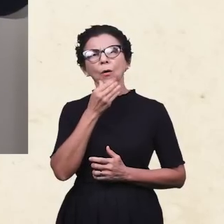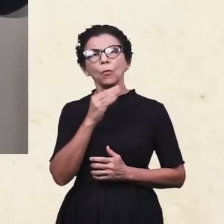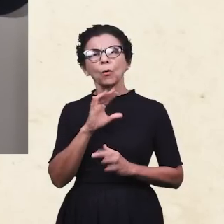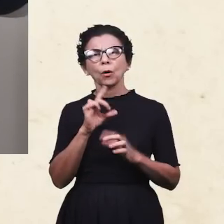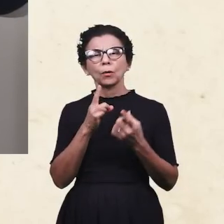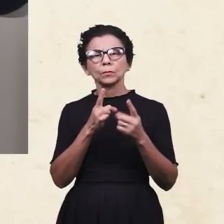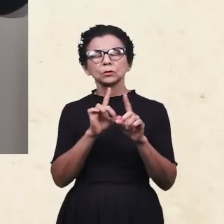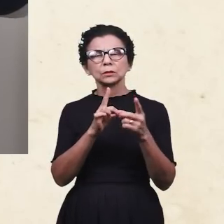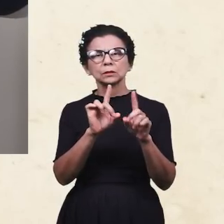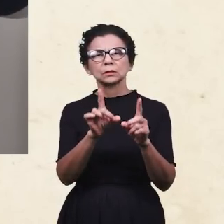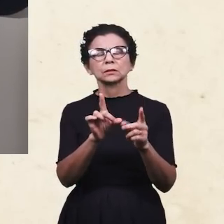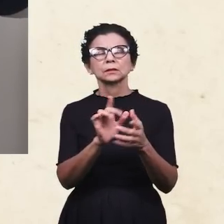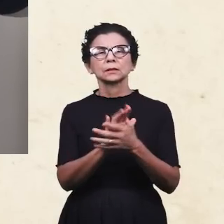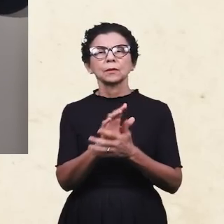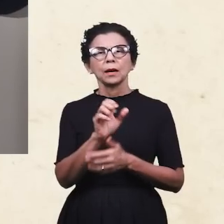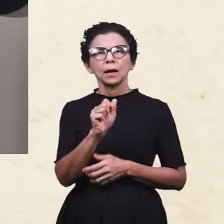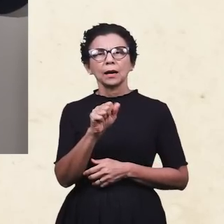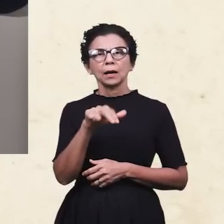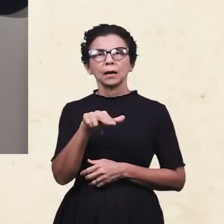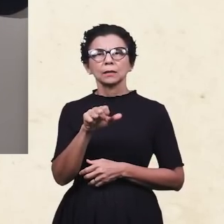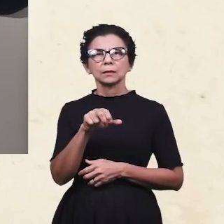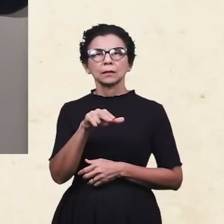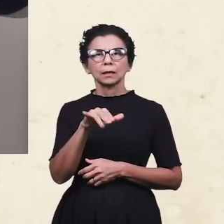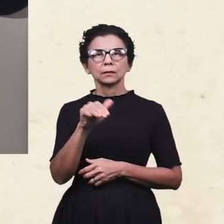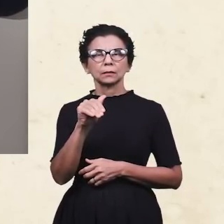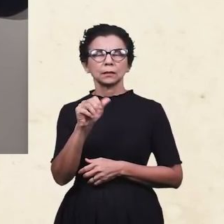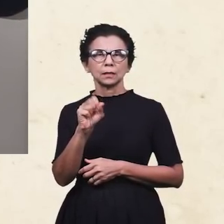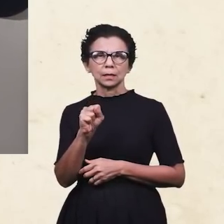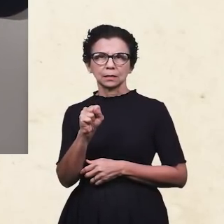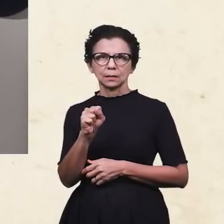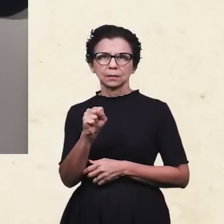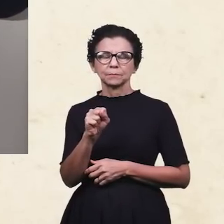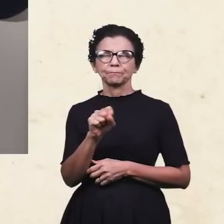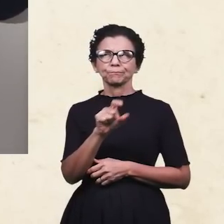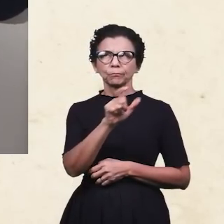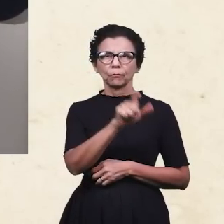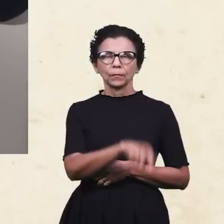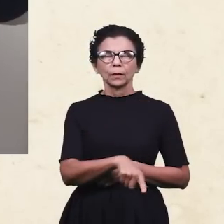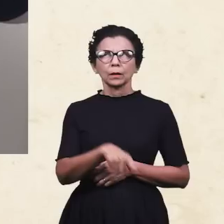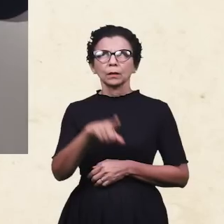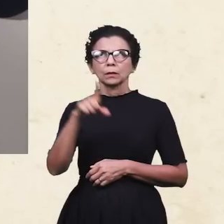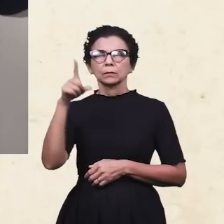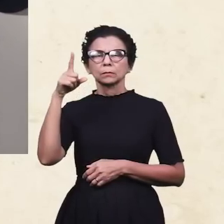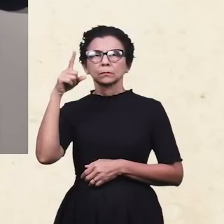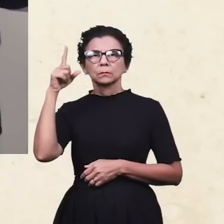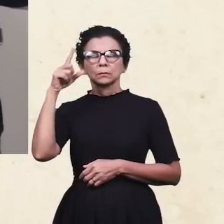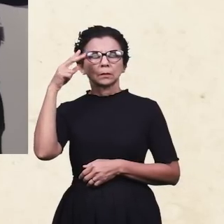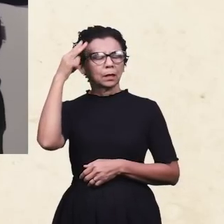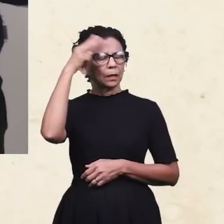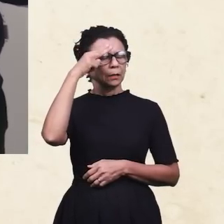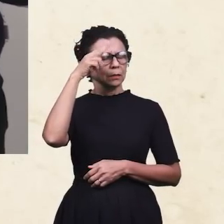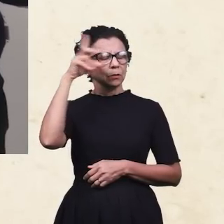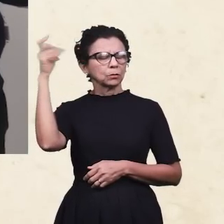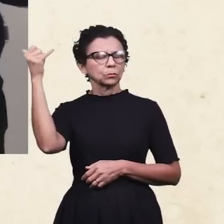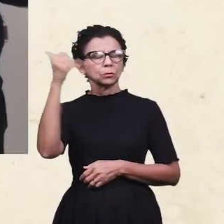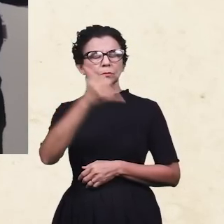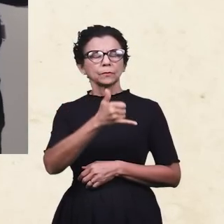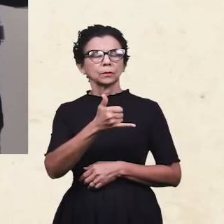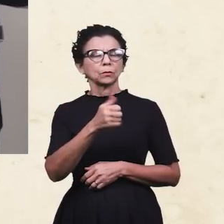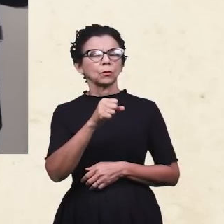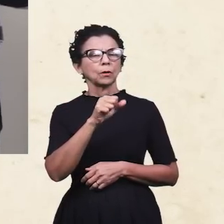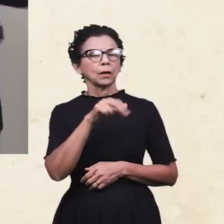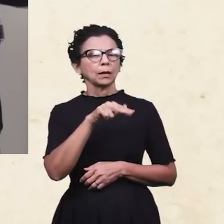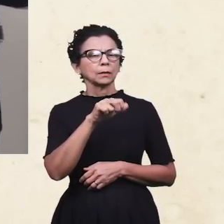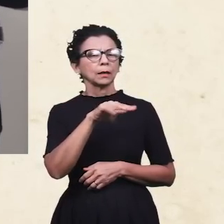discípulo chamado Ananias. E disse-lhe o Senhor em visão: Ananias. E ele respondeu: Eis-me aqui,